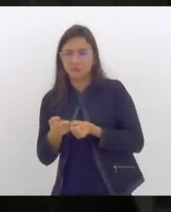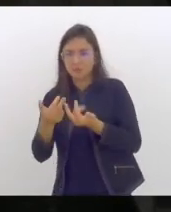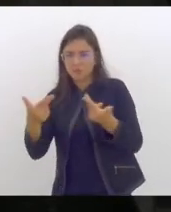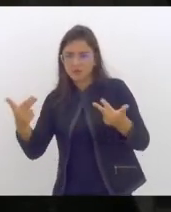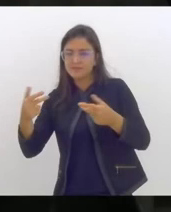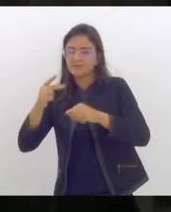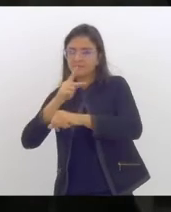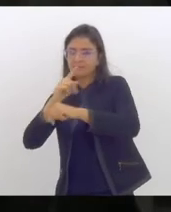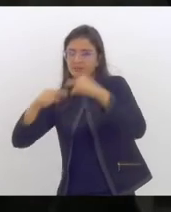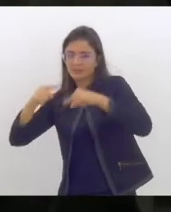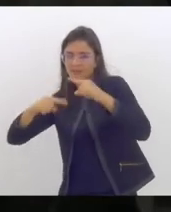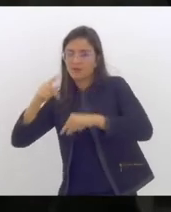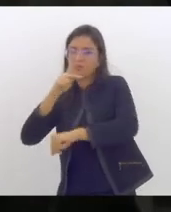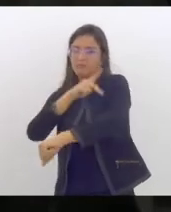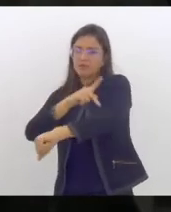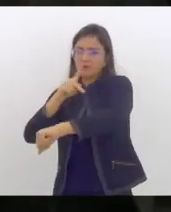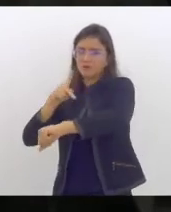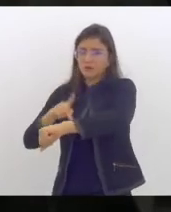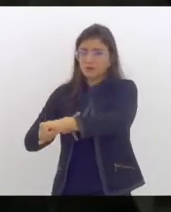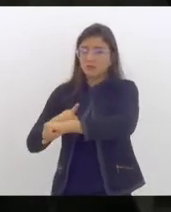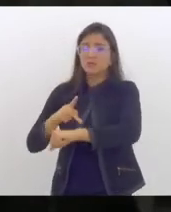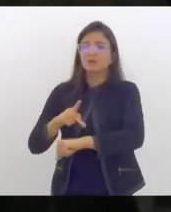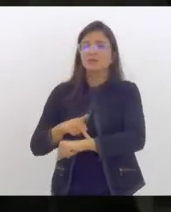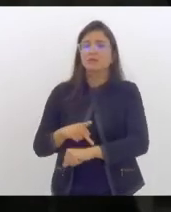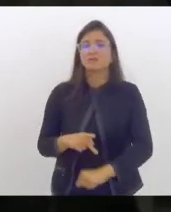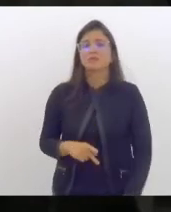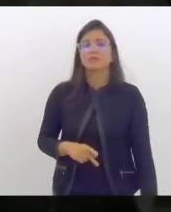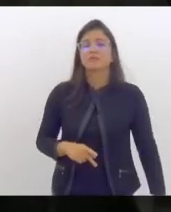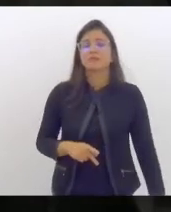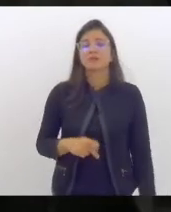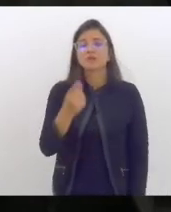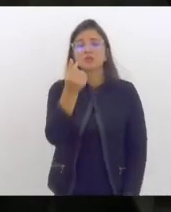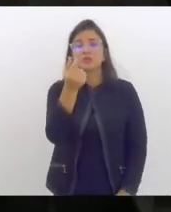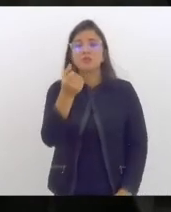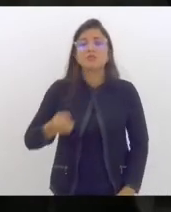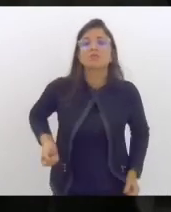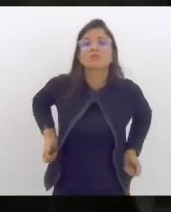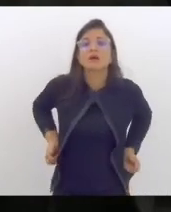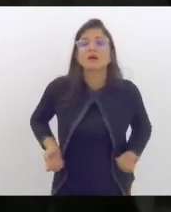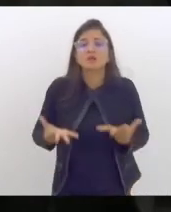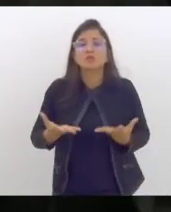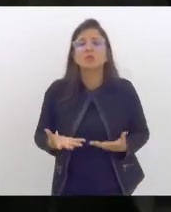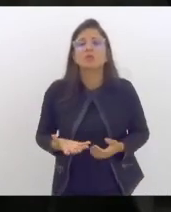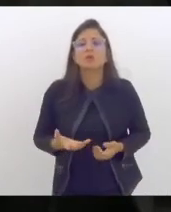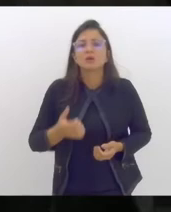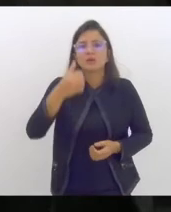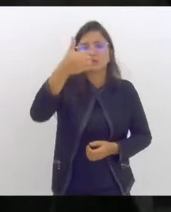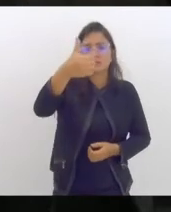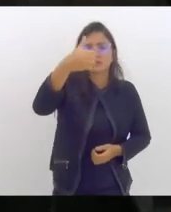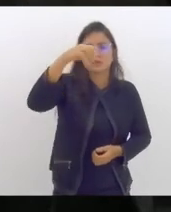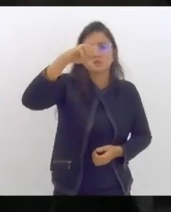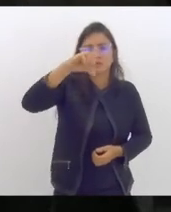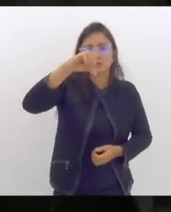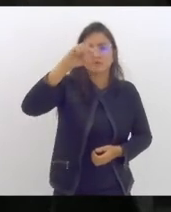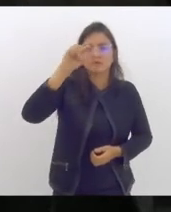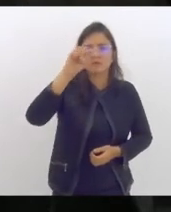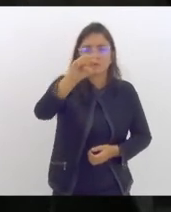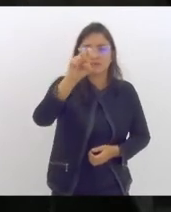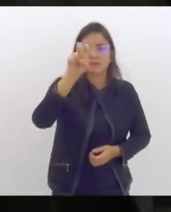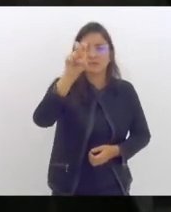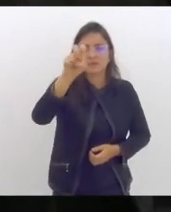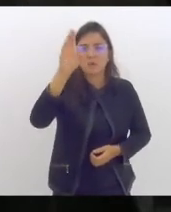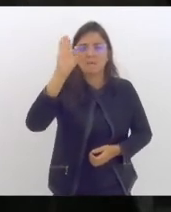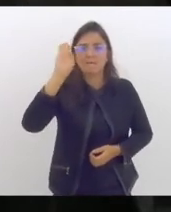pedagógicas, arredondando, é uma despesa empenhada de 19,5 bilhões de